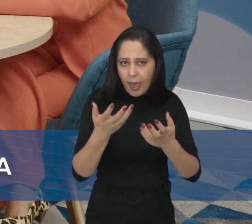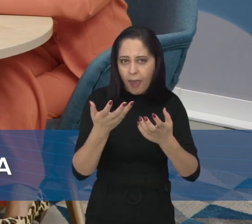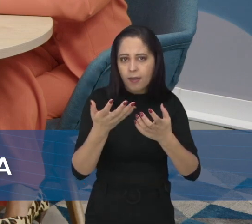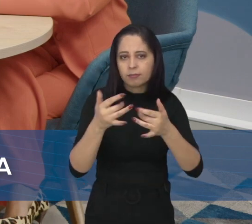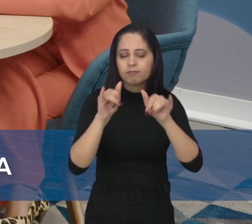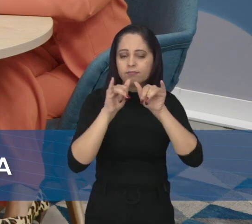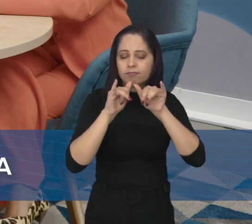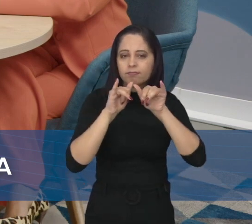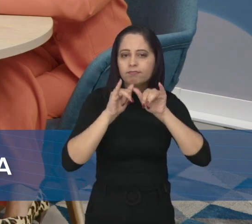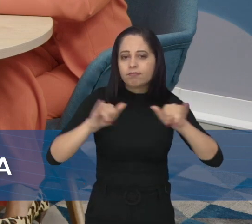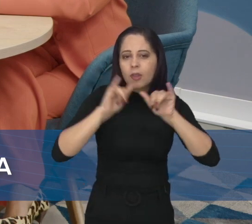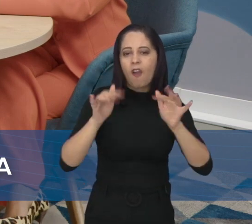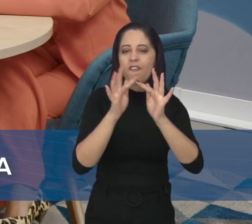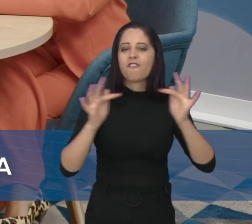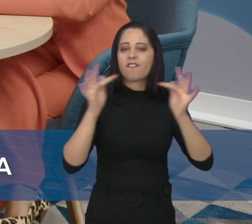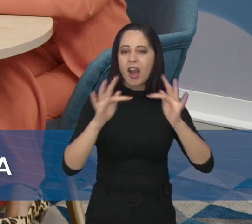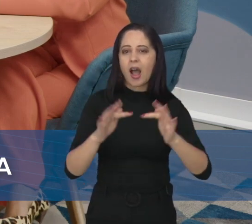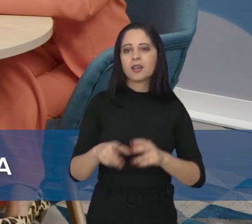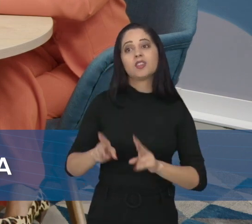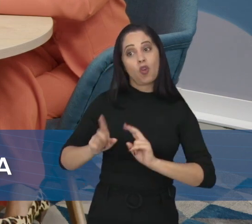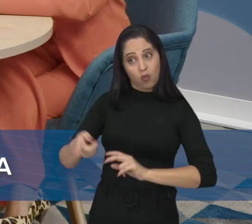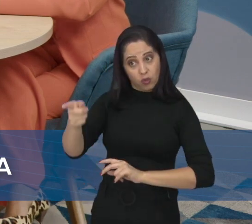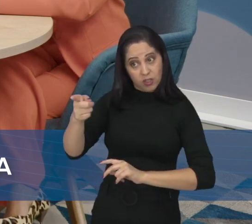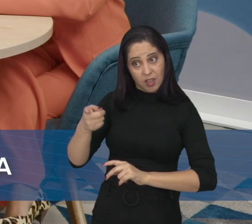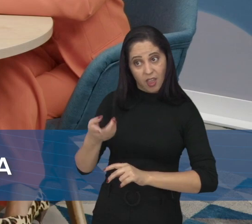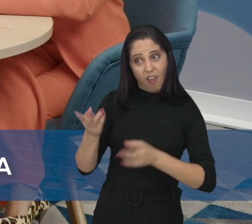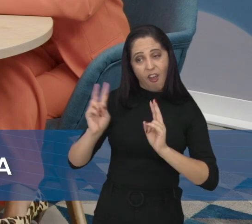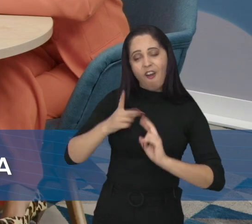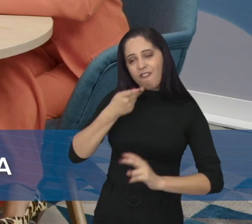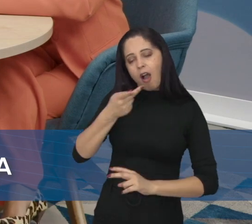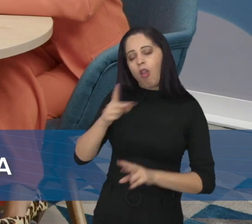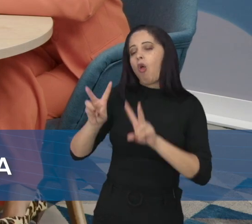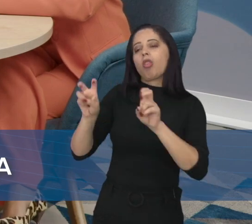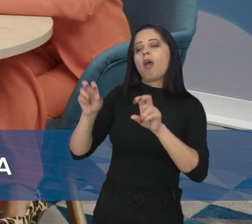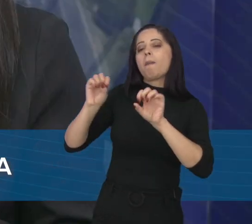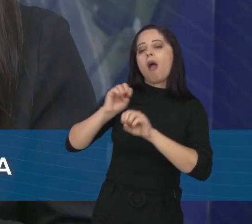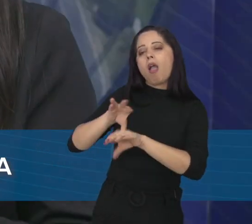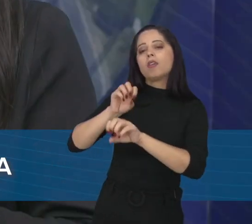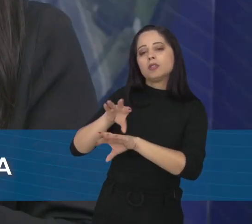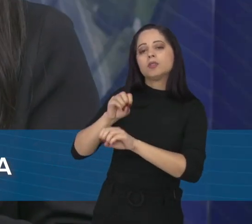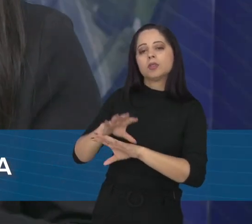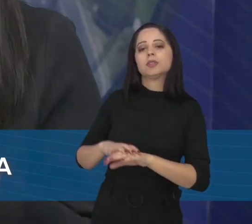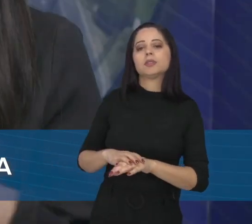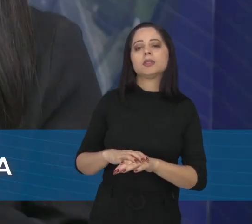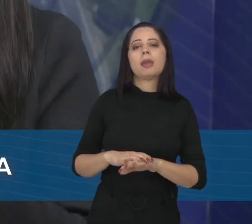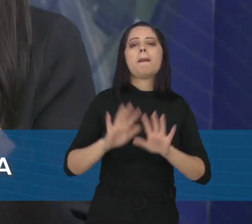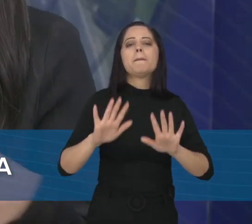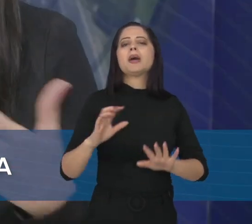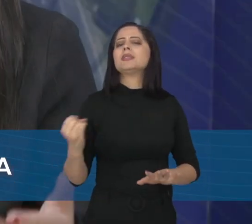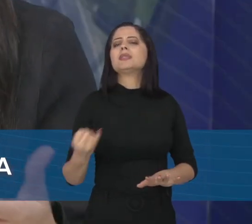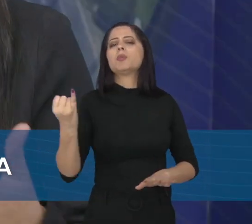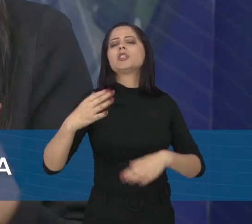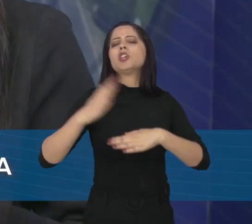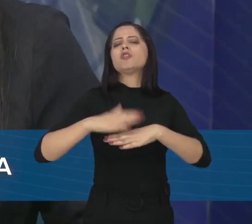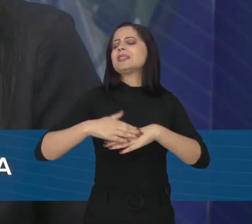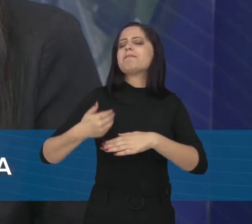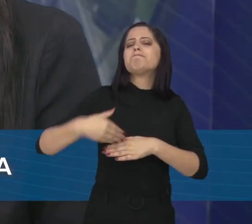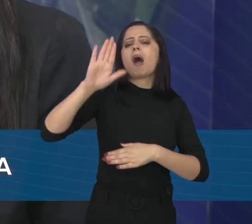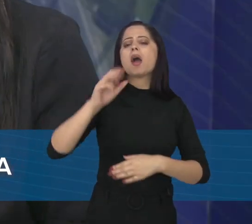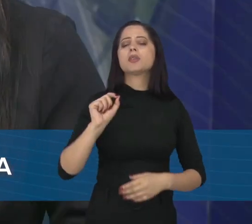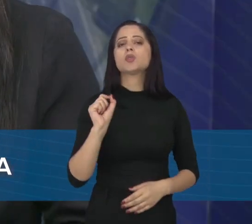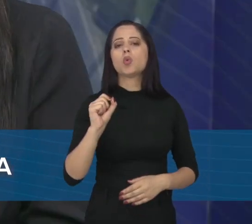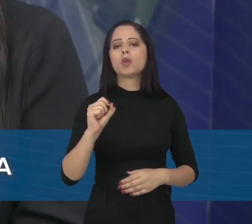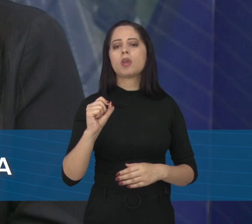reforçar a questão? A Ziza falou bastante sobre a educação, né, que é importante. O que a gente precisa fazer cada vez mais para que a